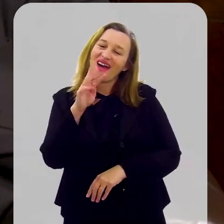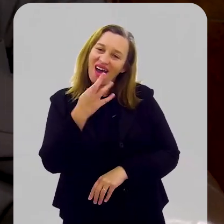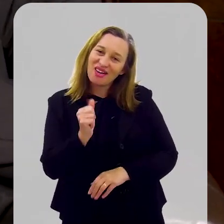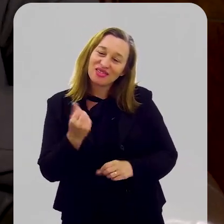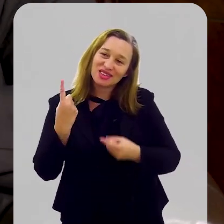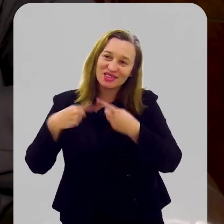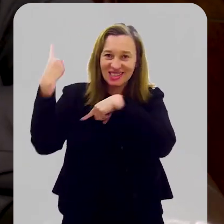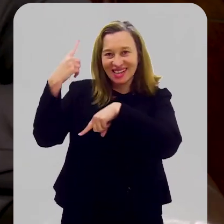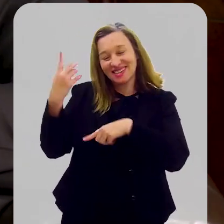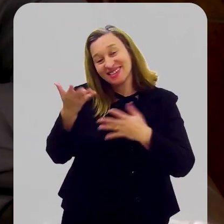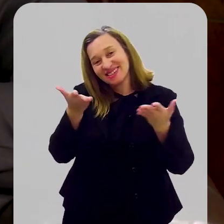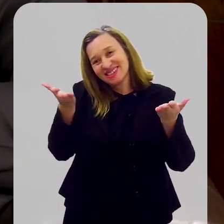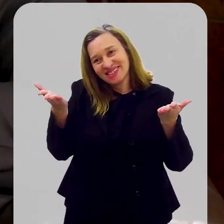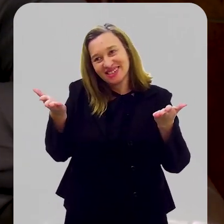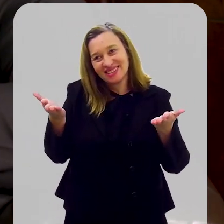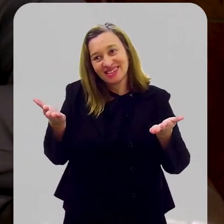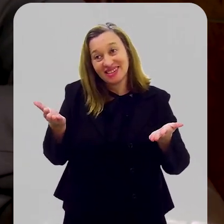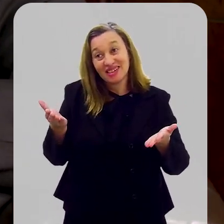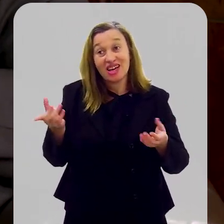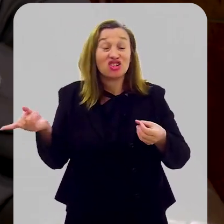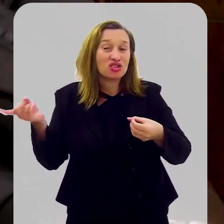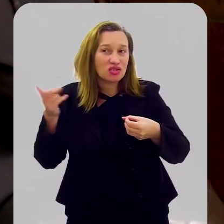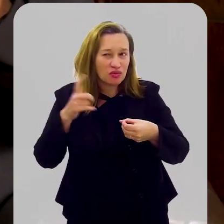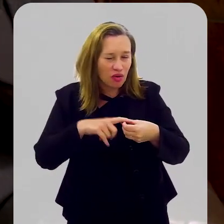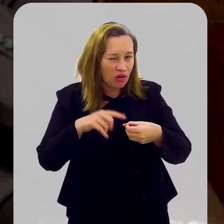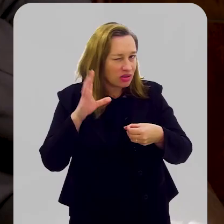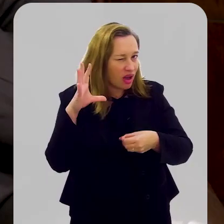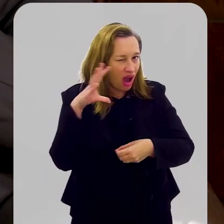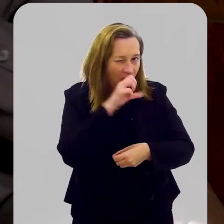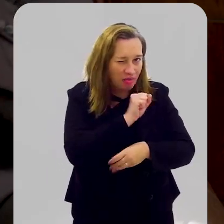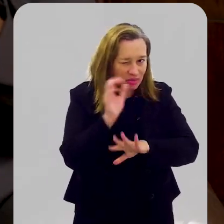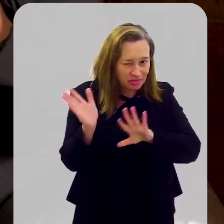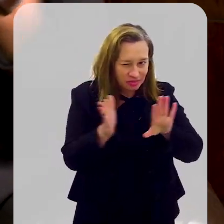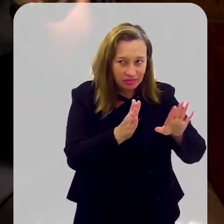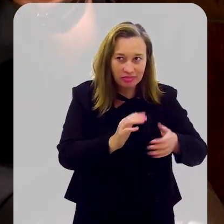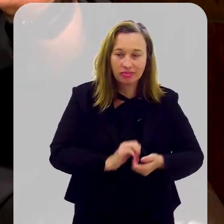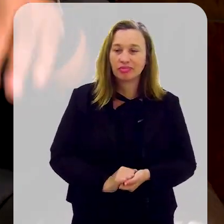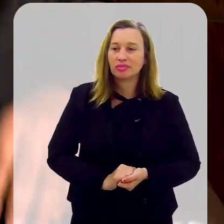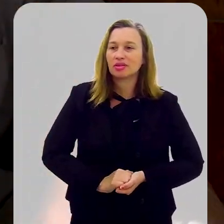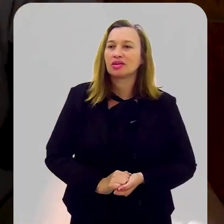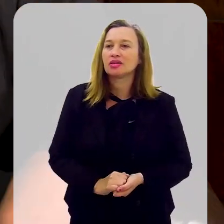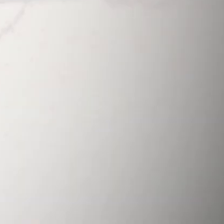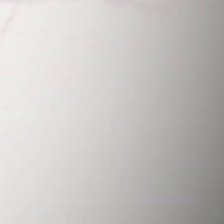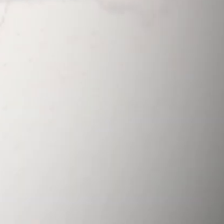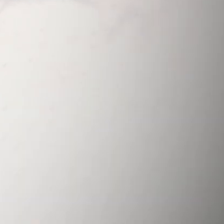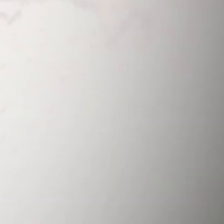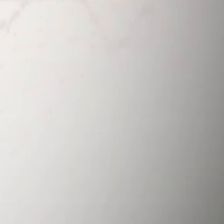coração, Rafa. Sucesso total. Obrigada, viu? A gente volta, é a Rafa cantando.